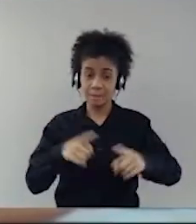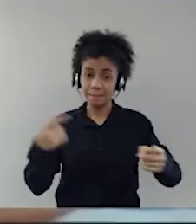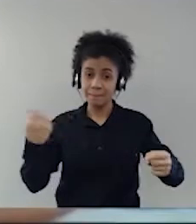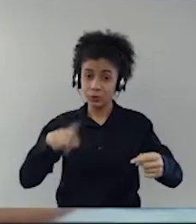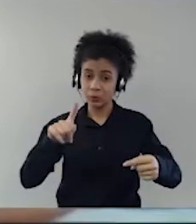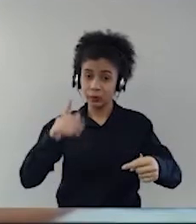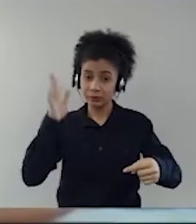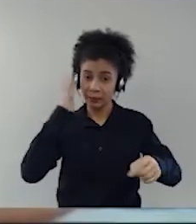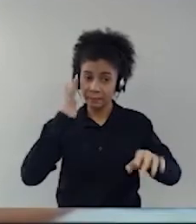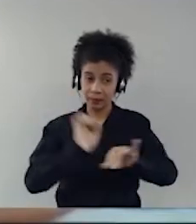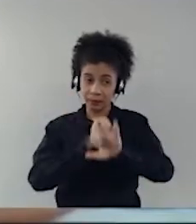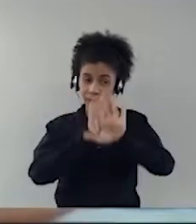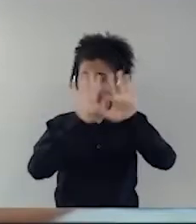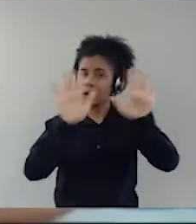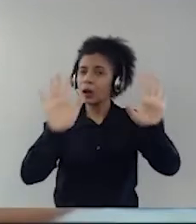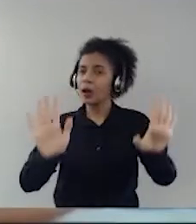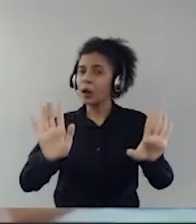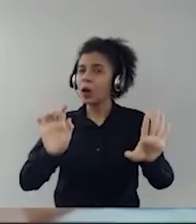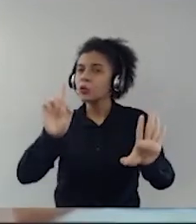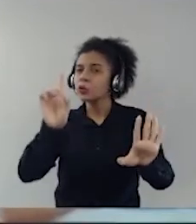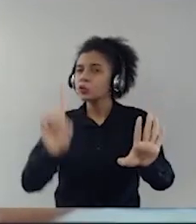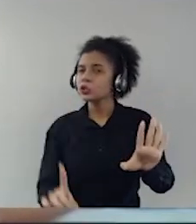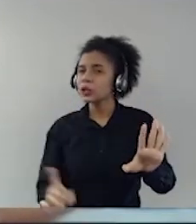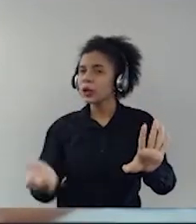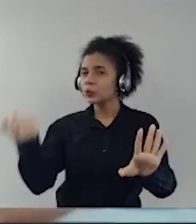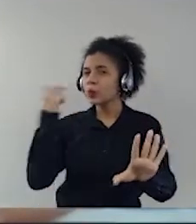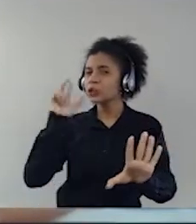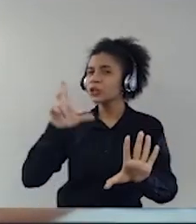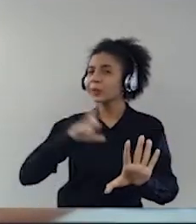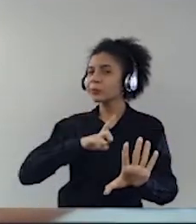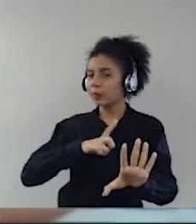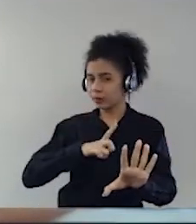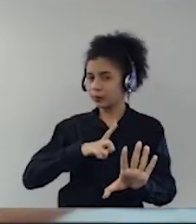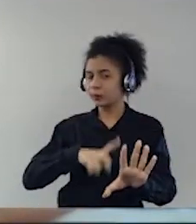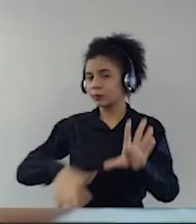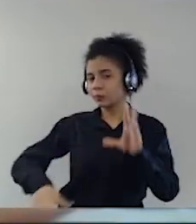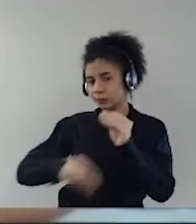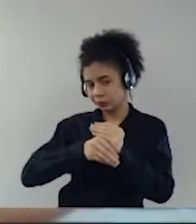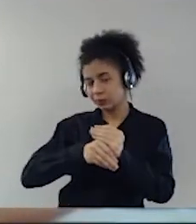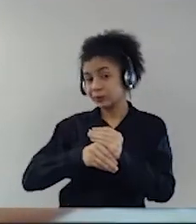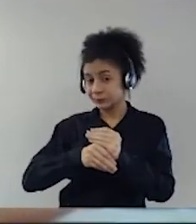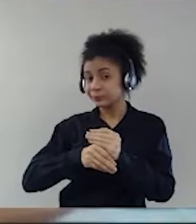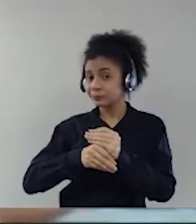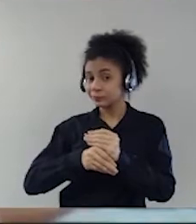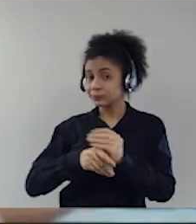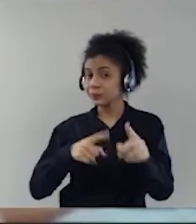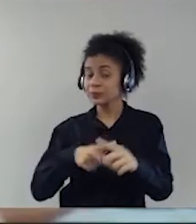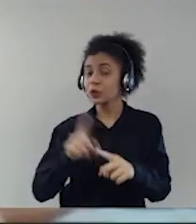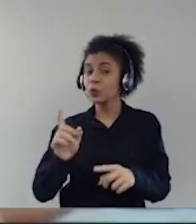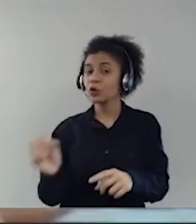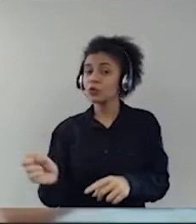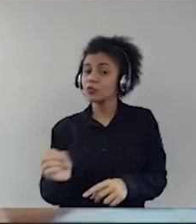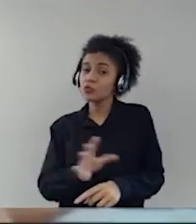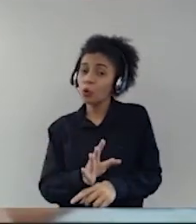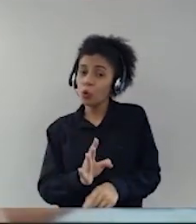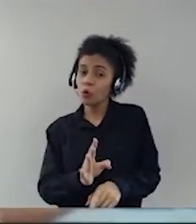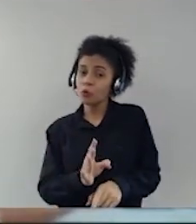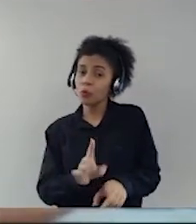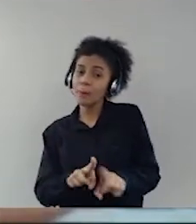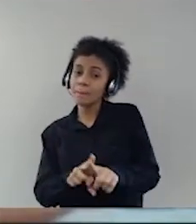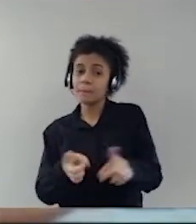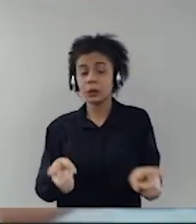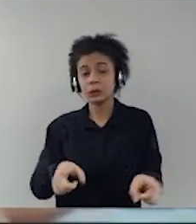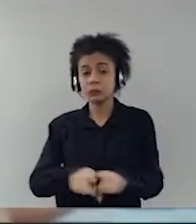precisa saber muito daquele direito que você já sabia. Então, é um novo, mas é também